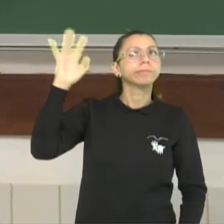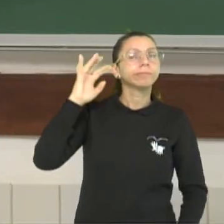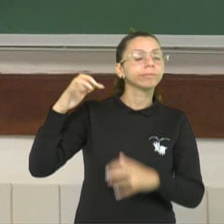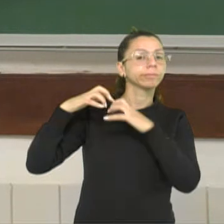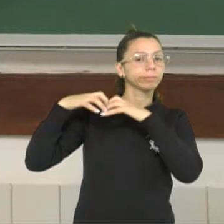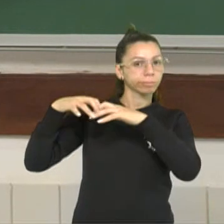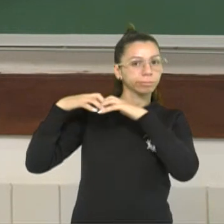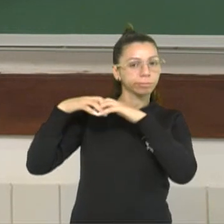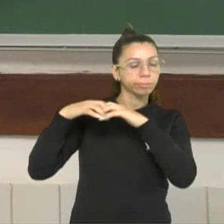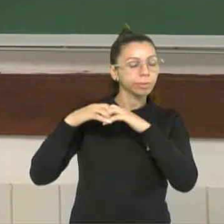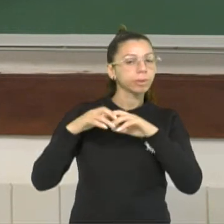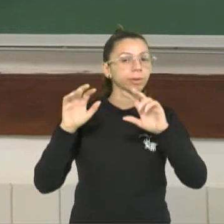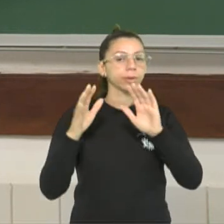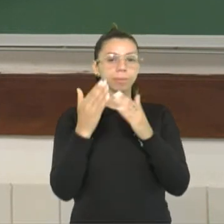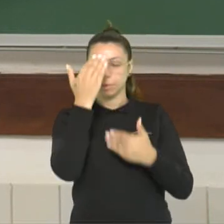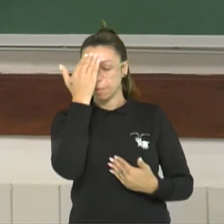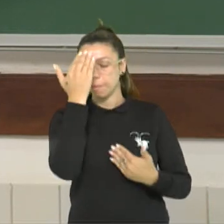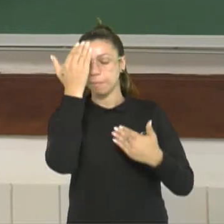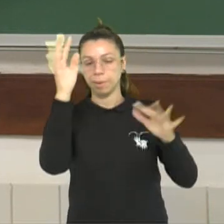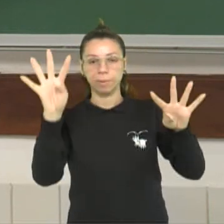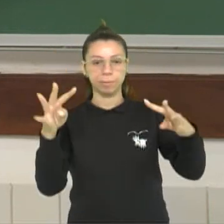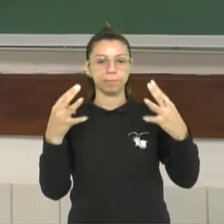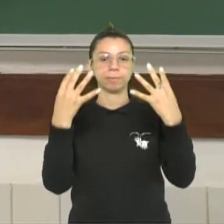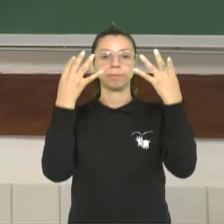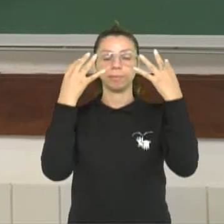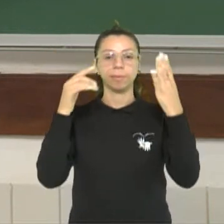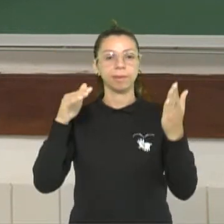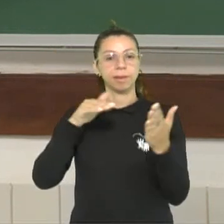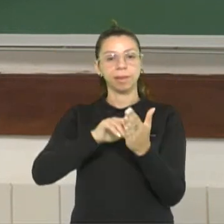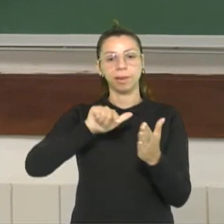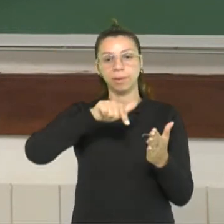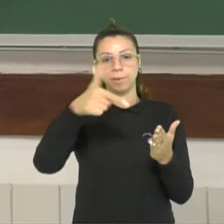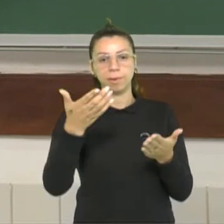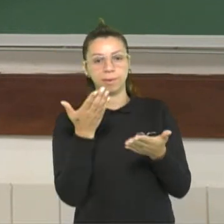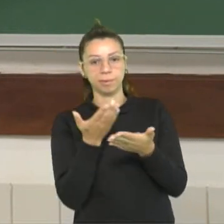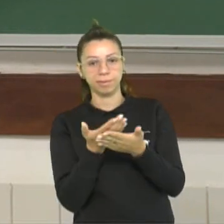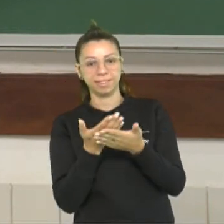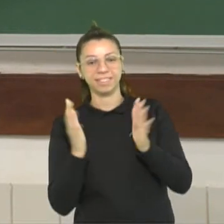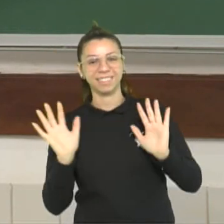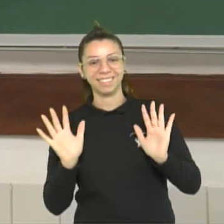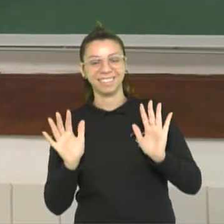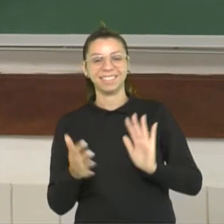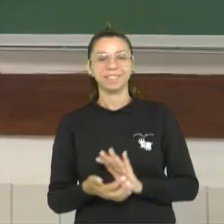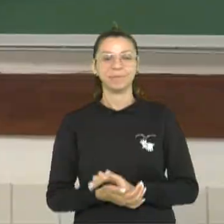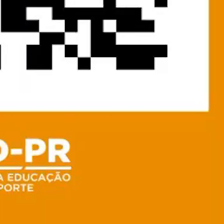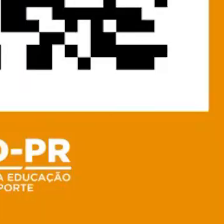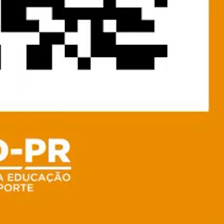tema. Bien, muchas gracias por sua atenção e hasta la próxima classe.